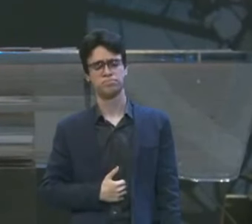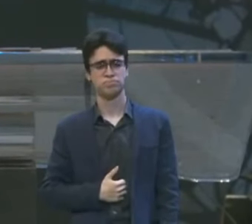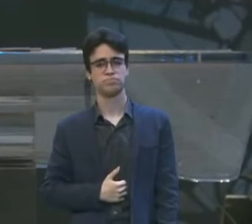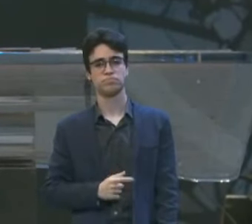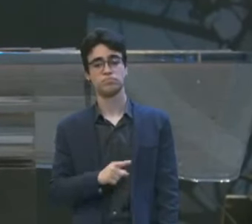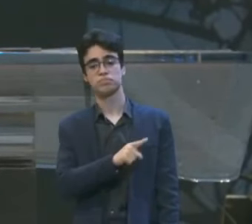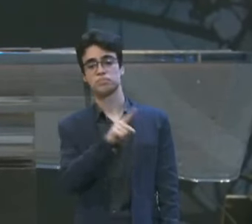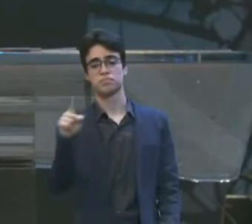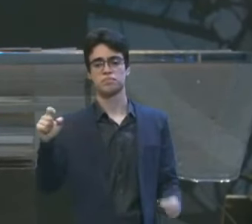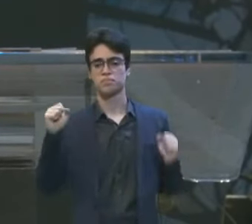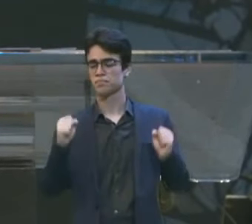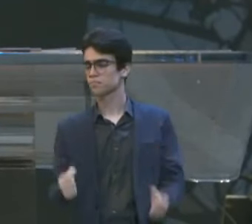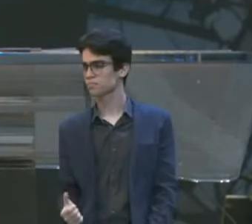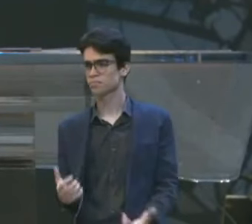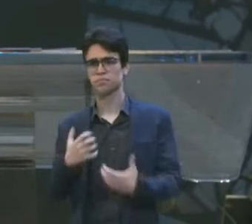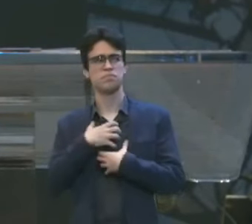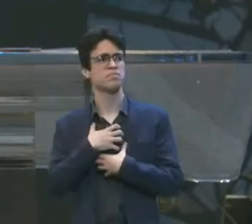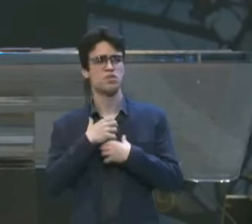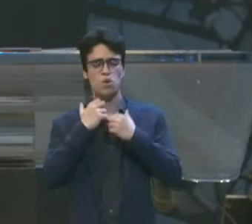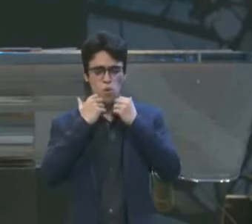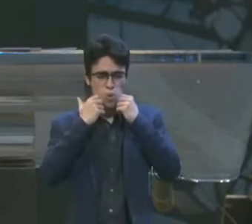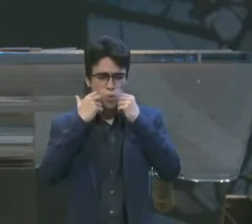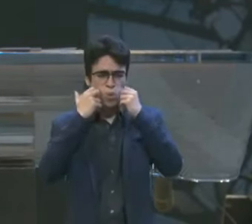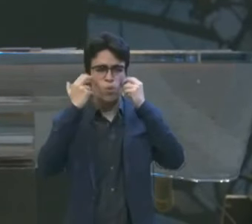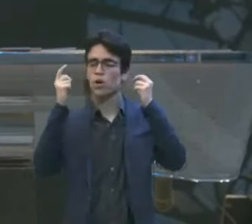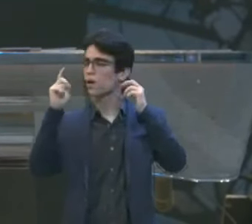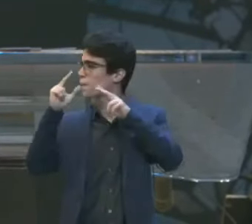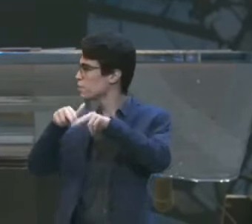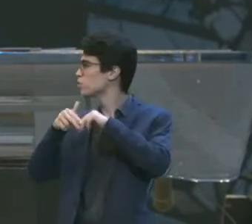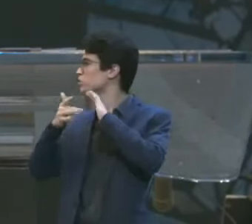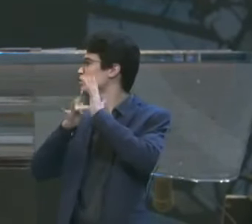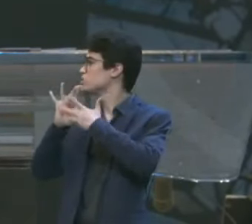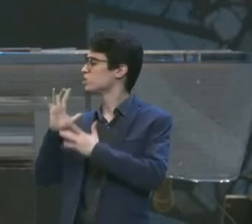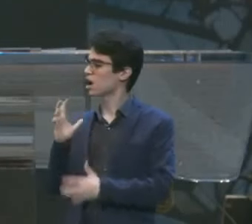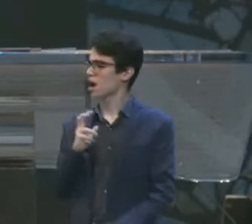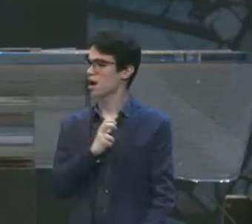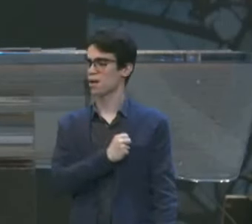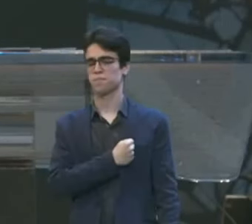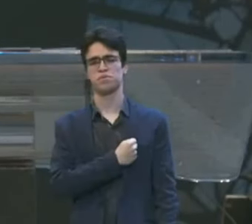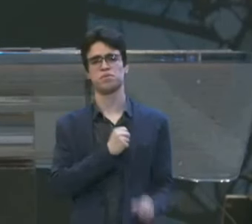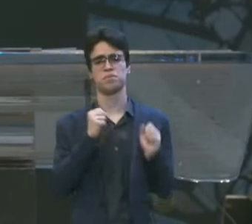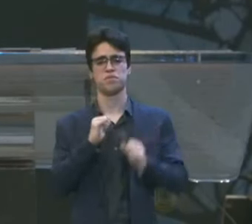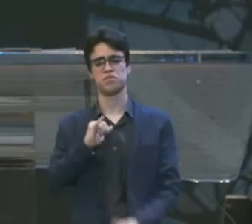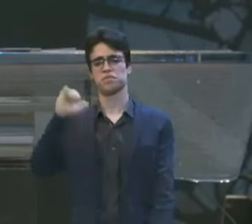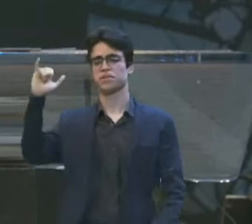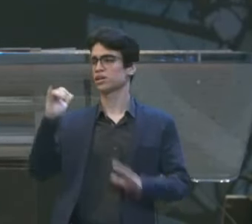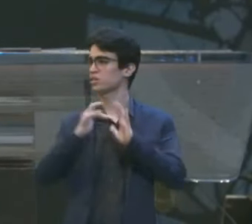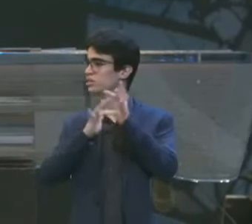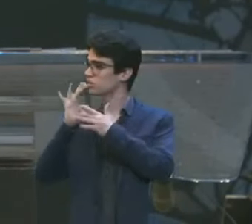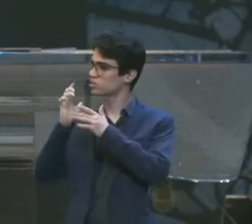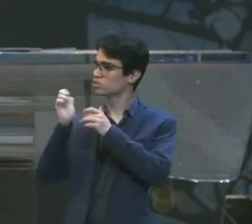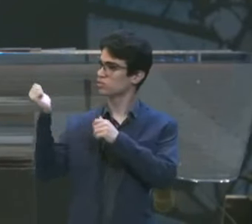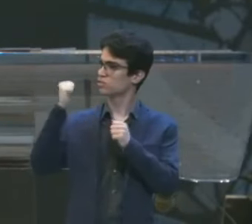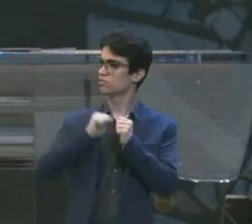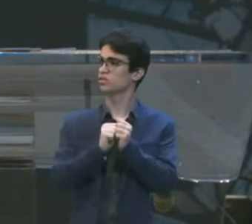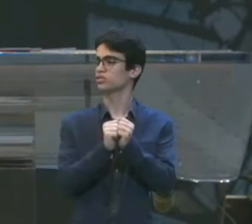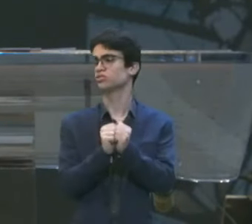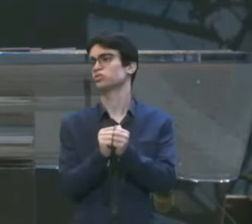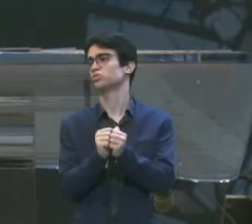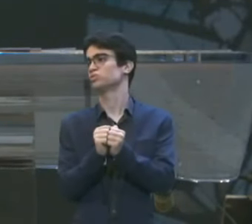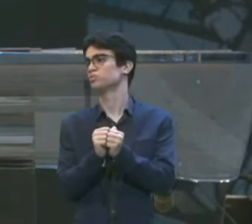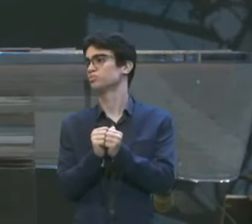a ser constrangido pelo amor de Jesus, a dizer: fica comigo, Senhor.